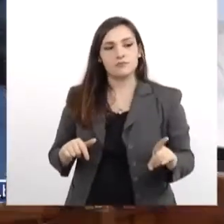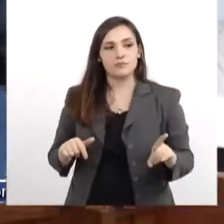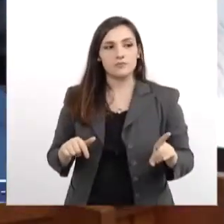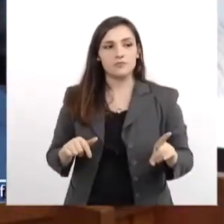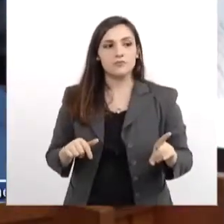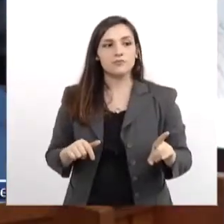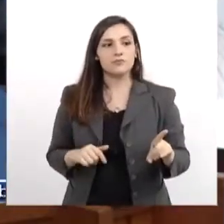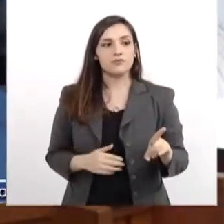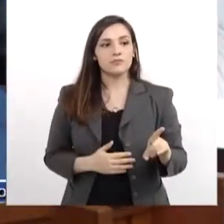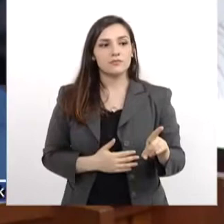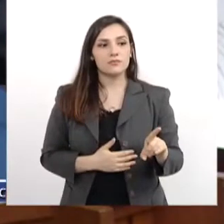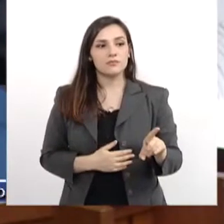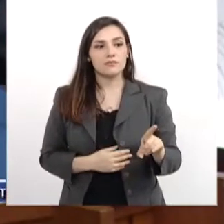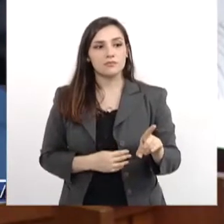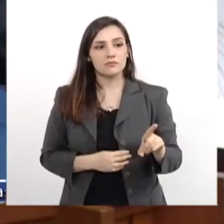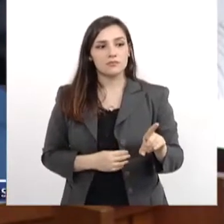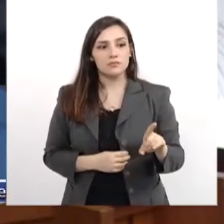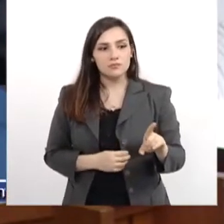E